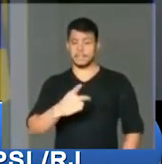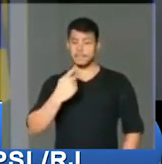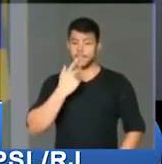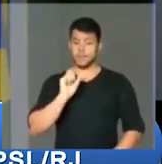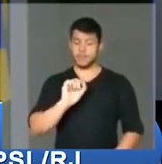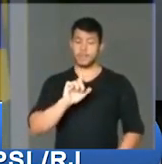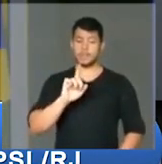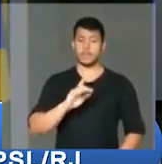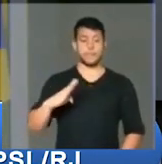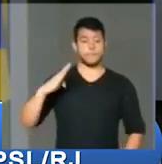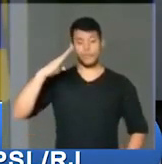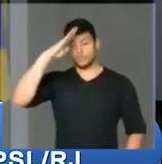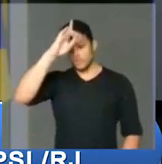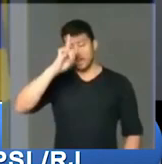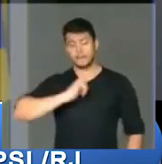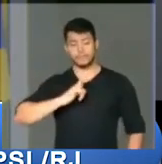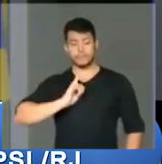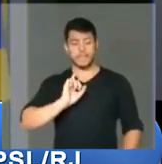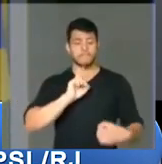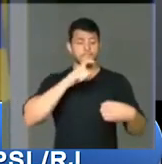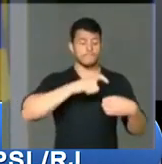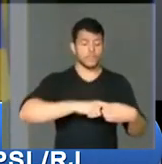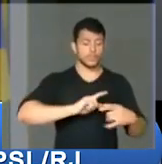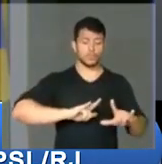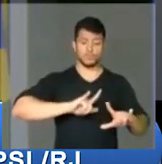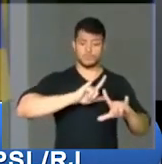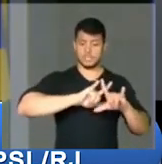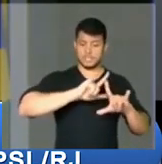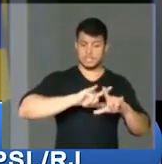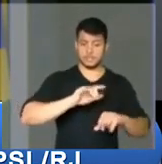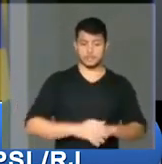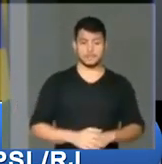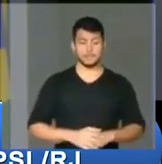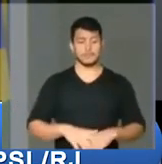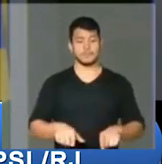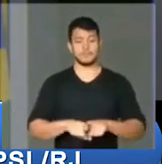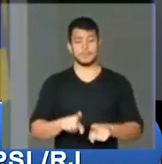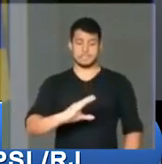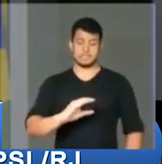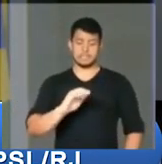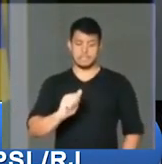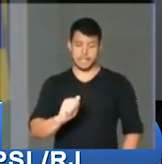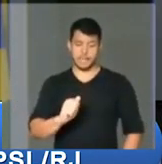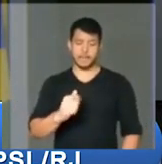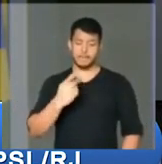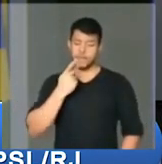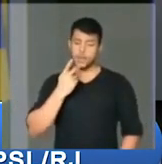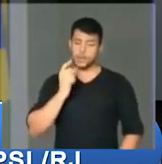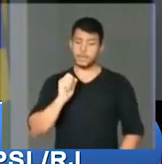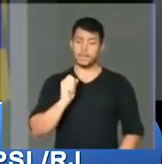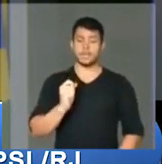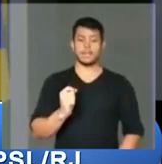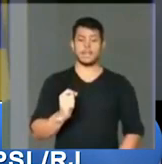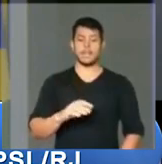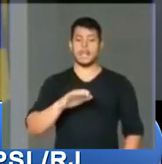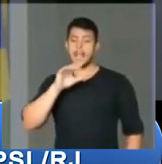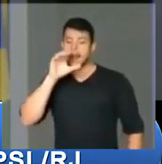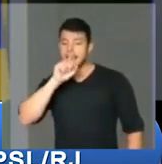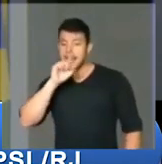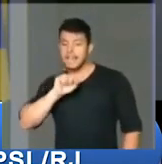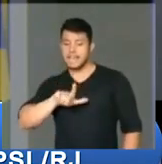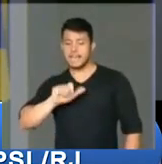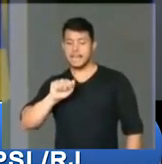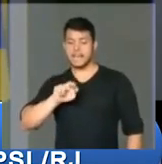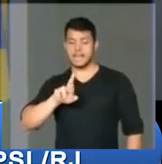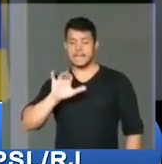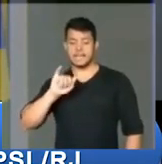organizado é Bolsonaro. Zeca Dirceu, o laranjal do PSL só aumenta. A deputada Thalíria Petrone dizendo que as